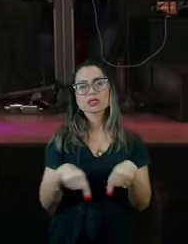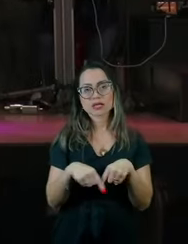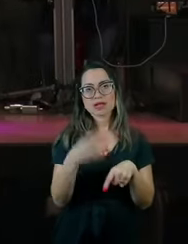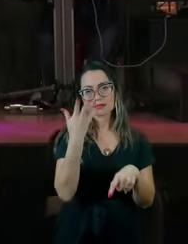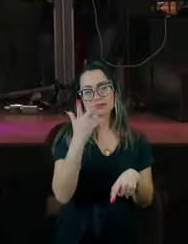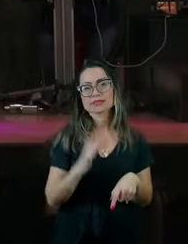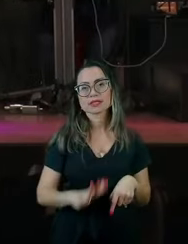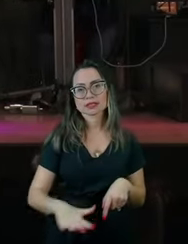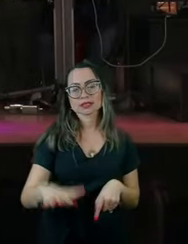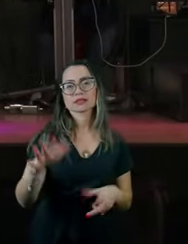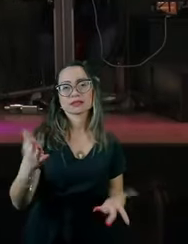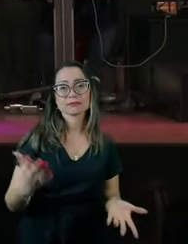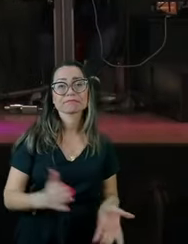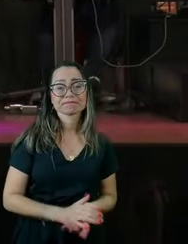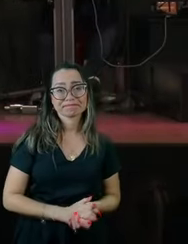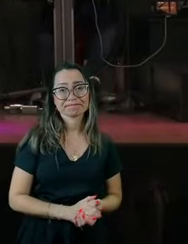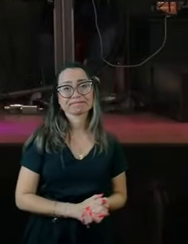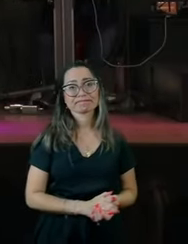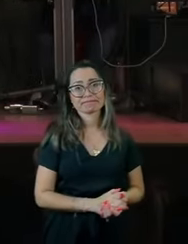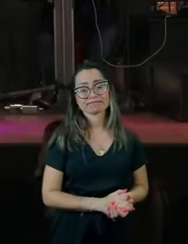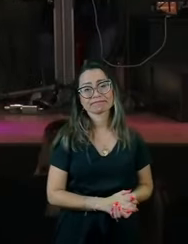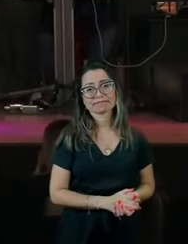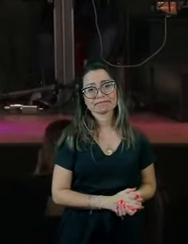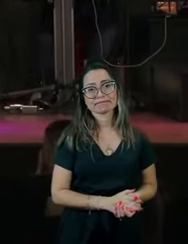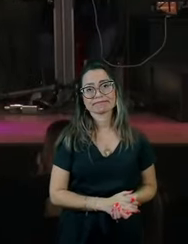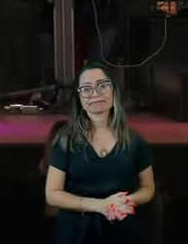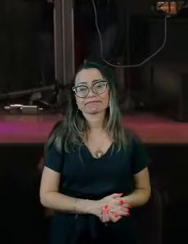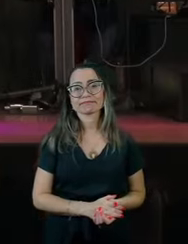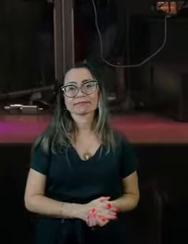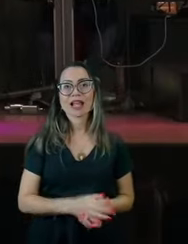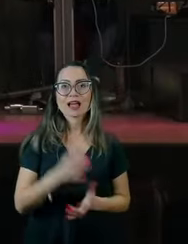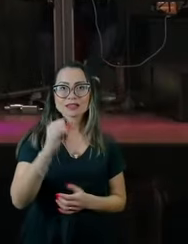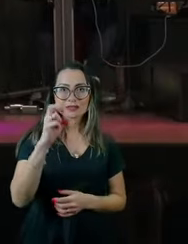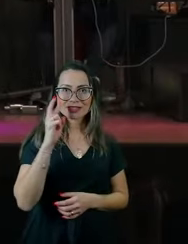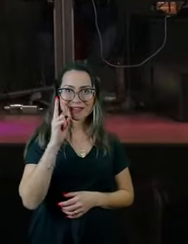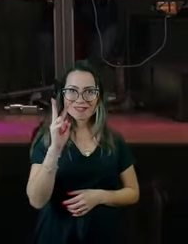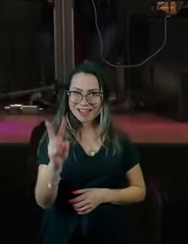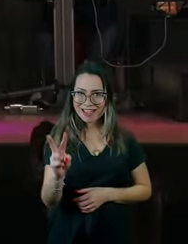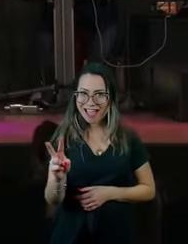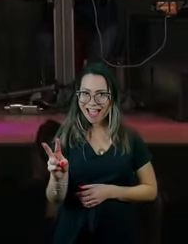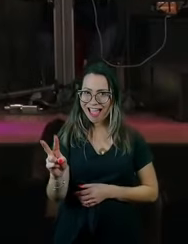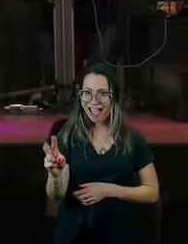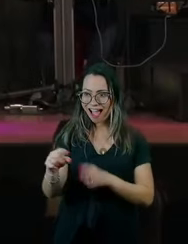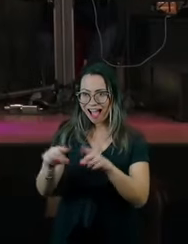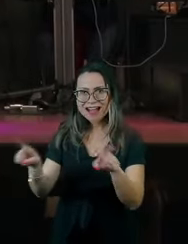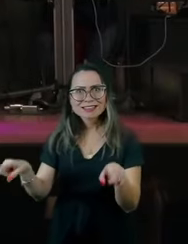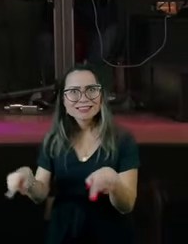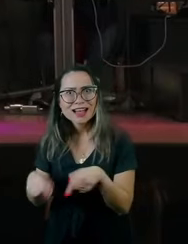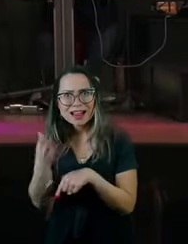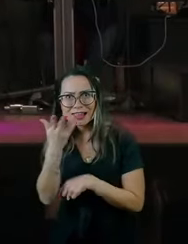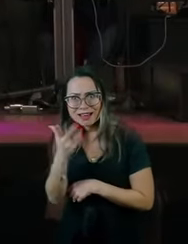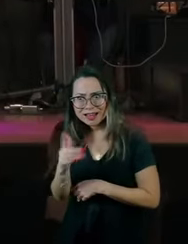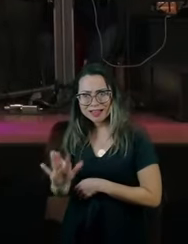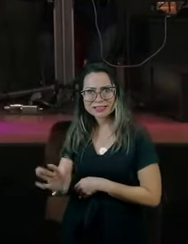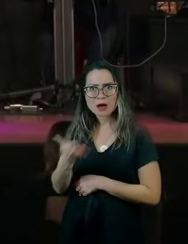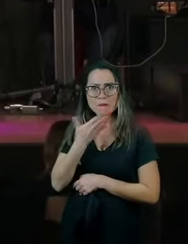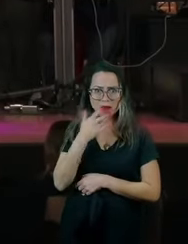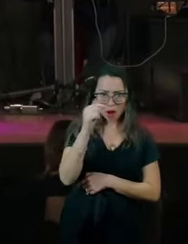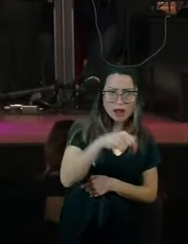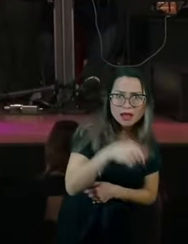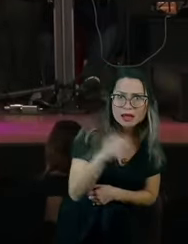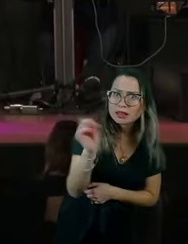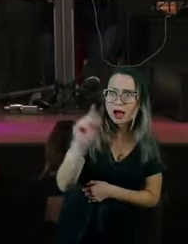depósito. Se vocês tiverem um dia a oportunidade de ir lá atrás, o que nós temos de melhor não está aqui, está lá. Eu lembro